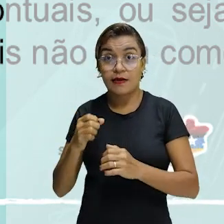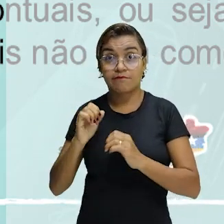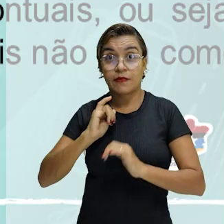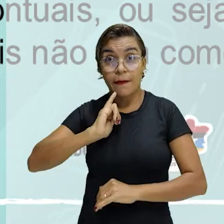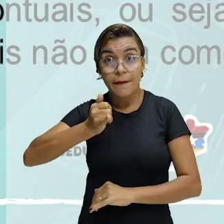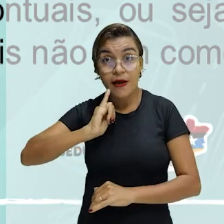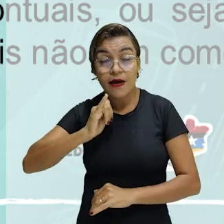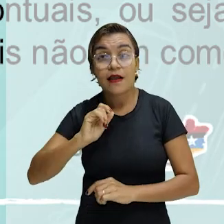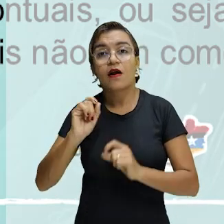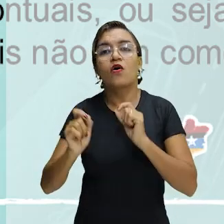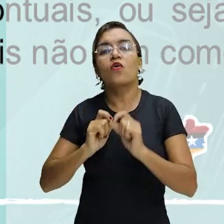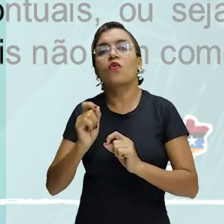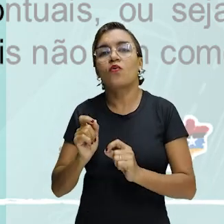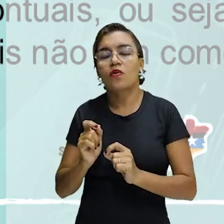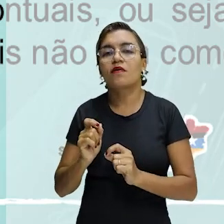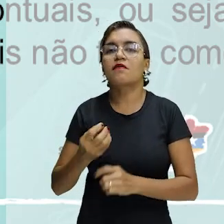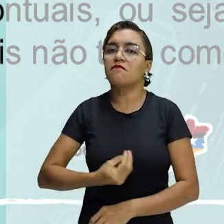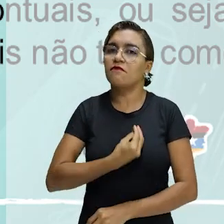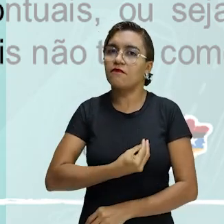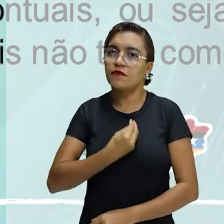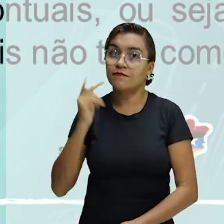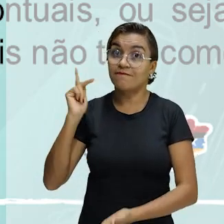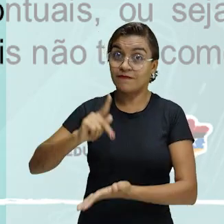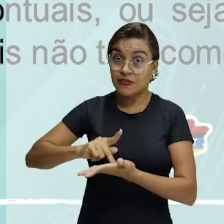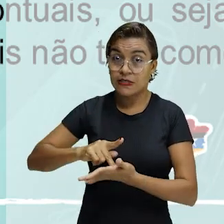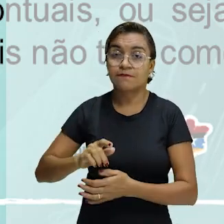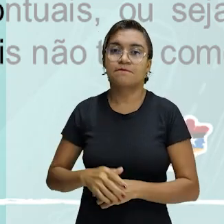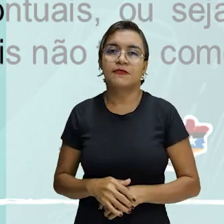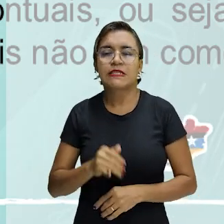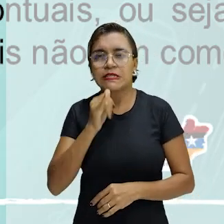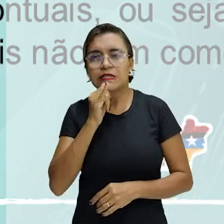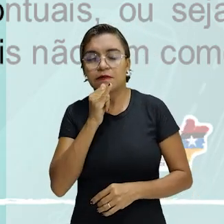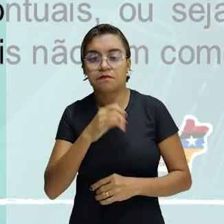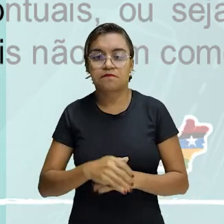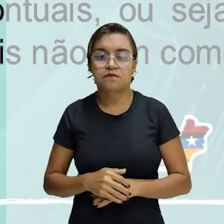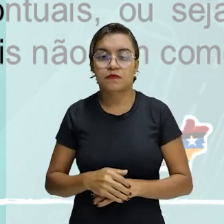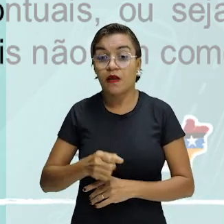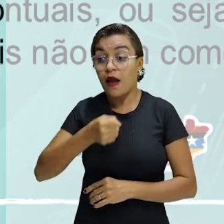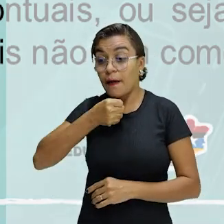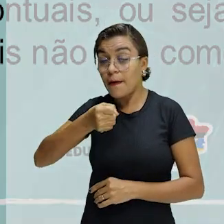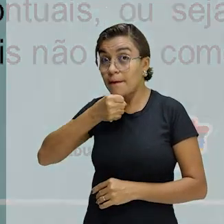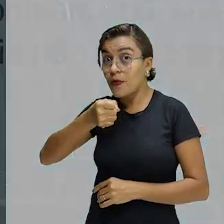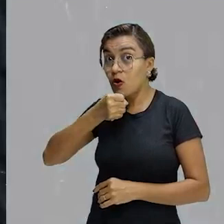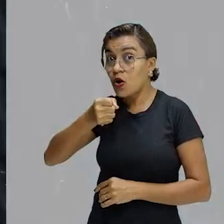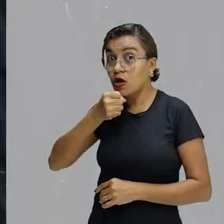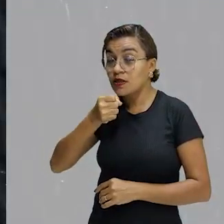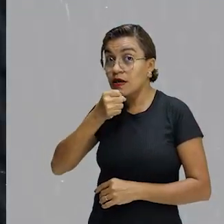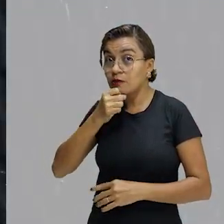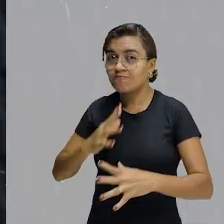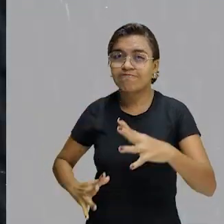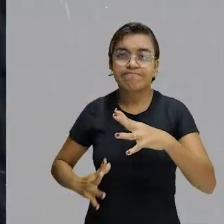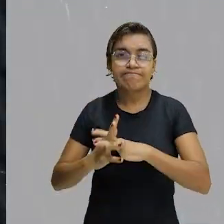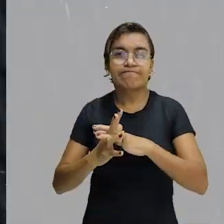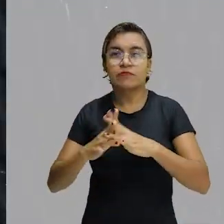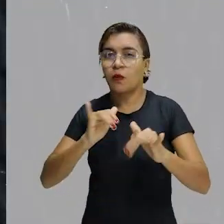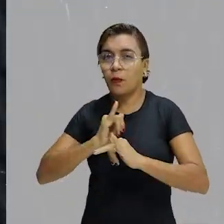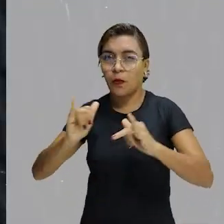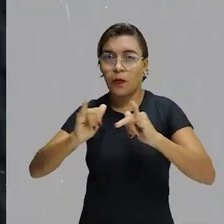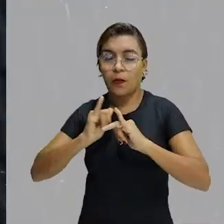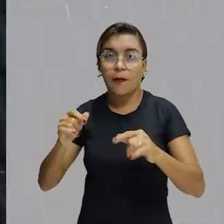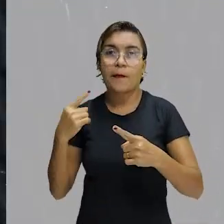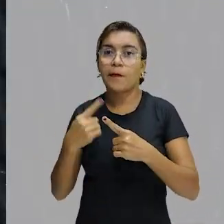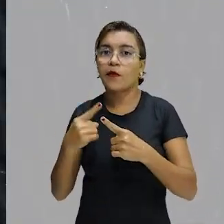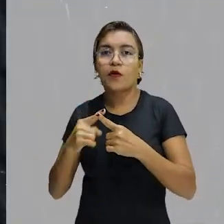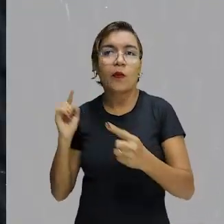ou seja, fatos do cotidiano. A reportagem extrapola os limites da notícia, pois não tem como